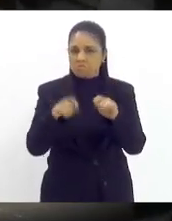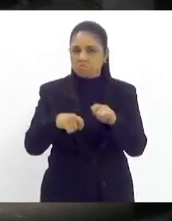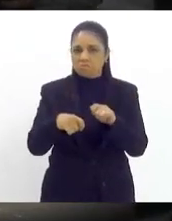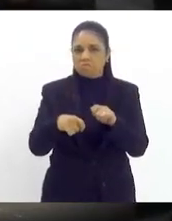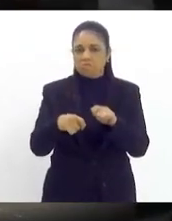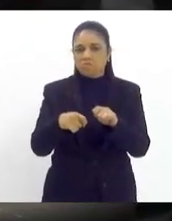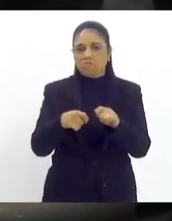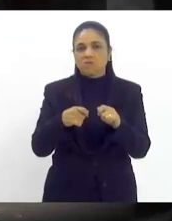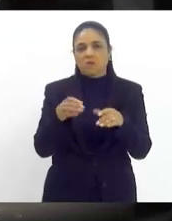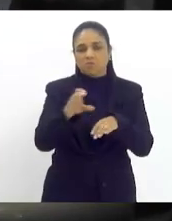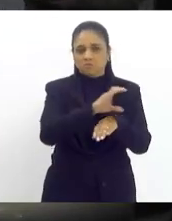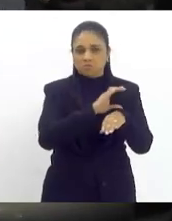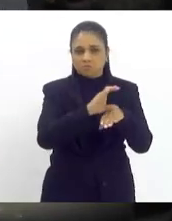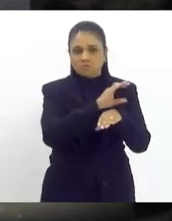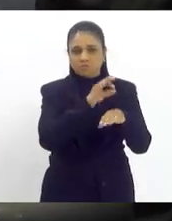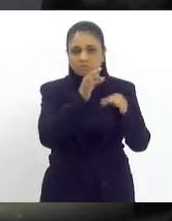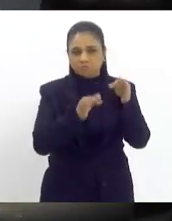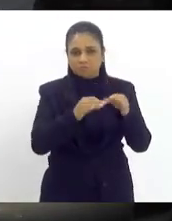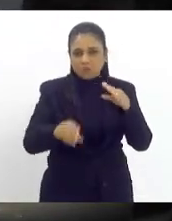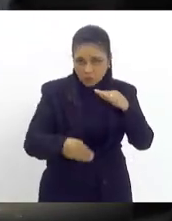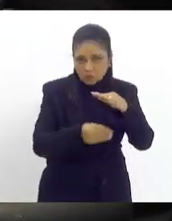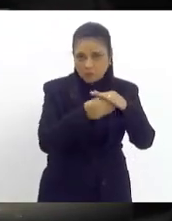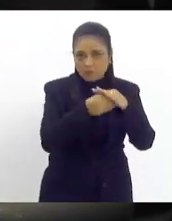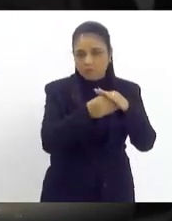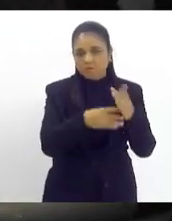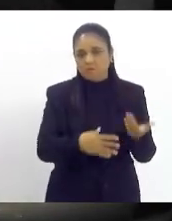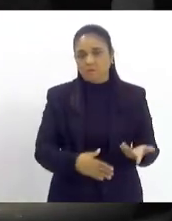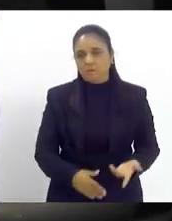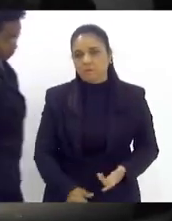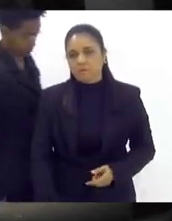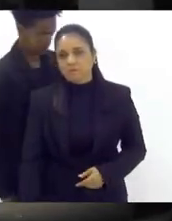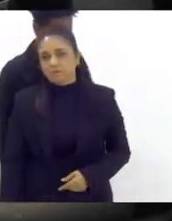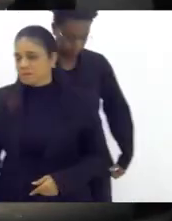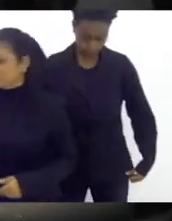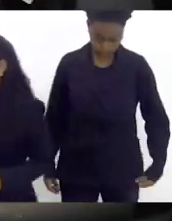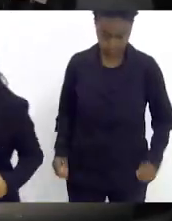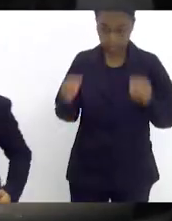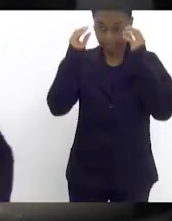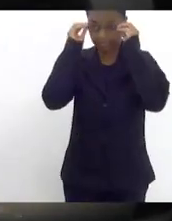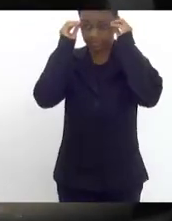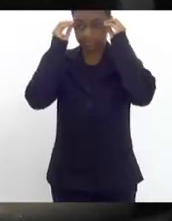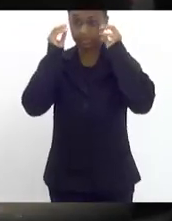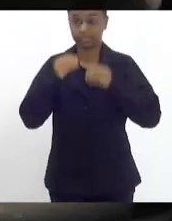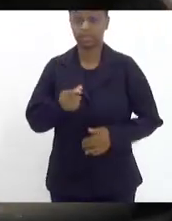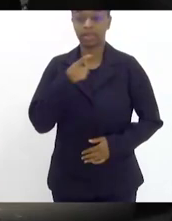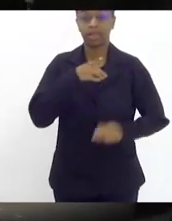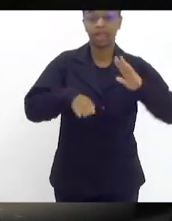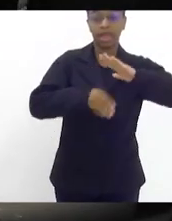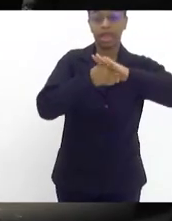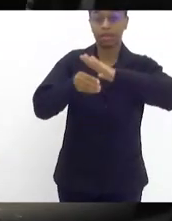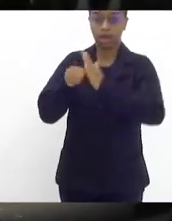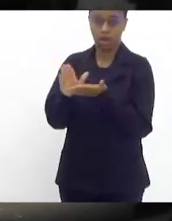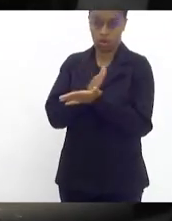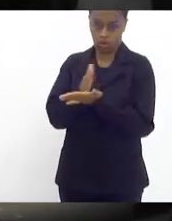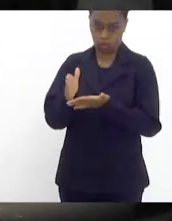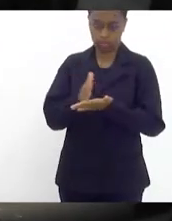pela constitucionalidade com emenda com emendas